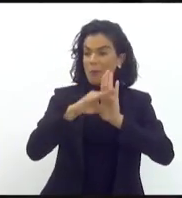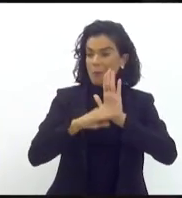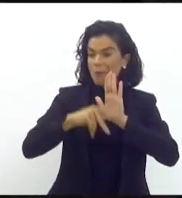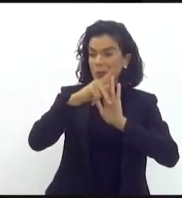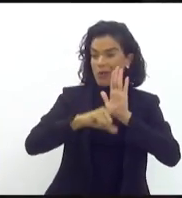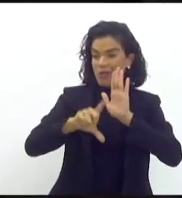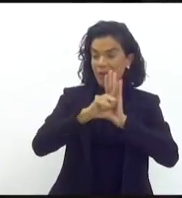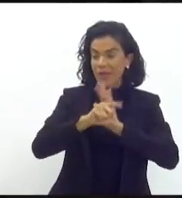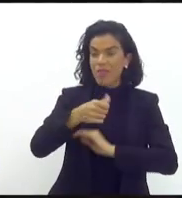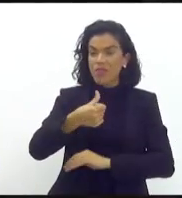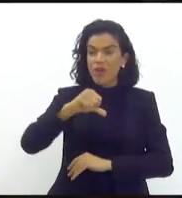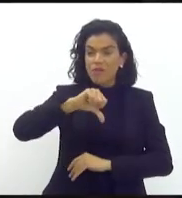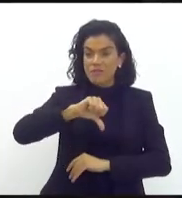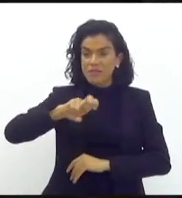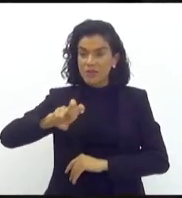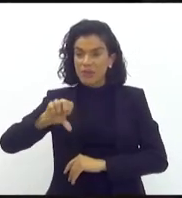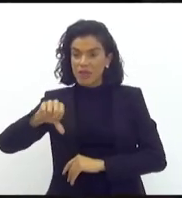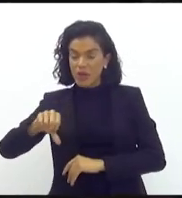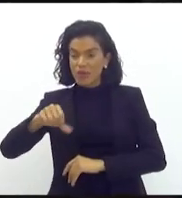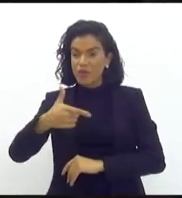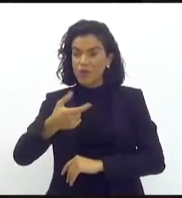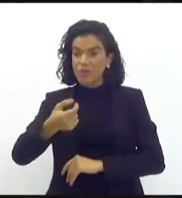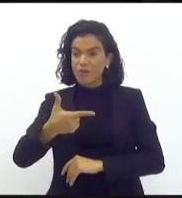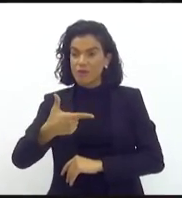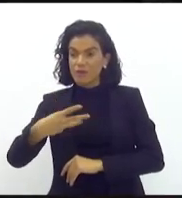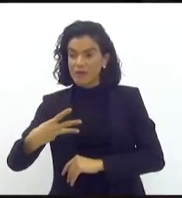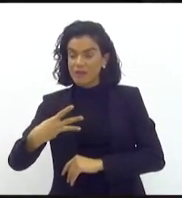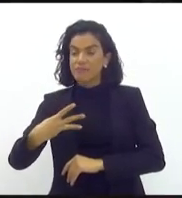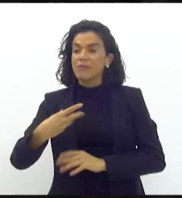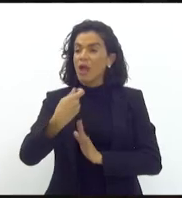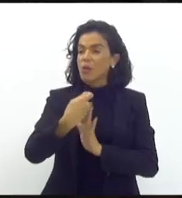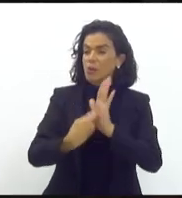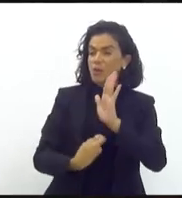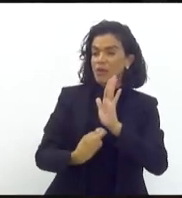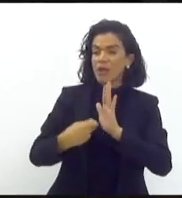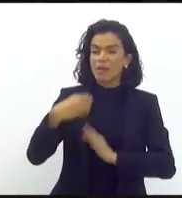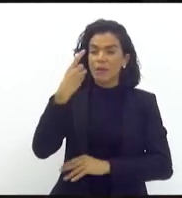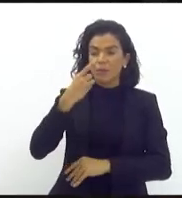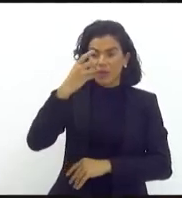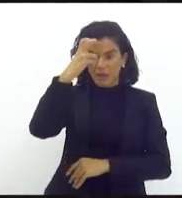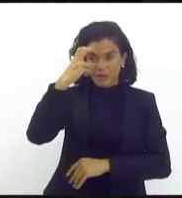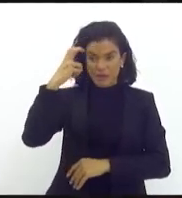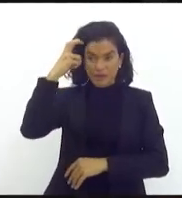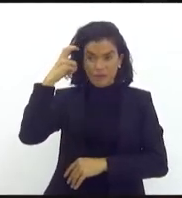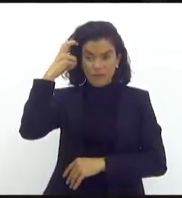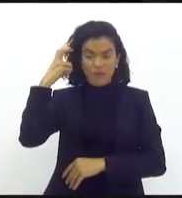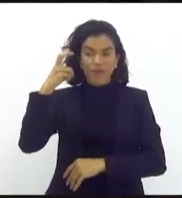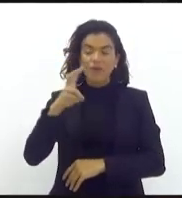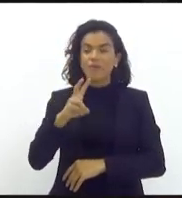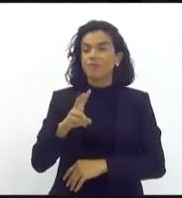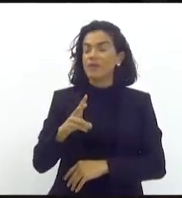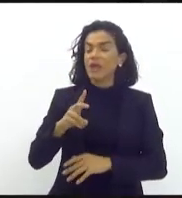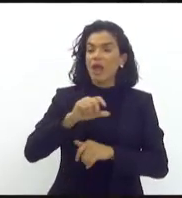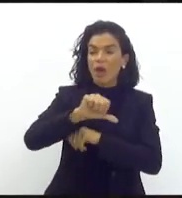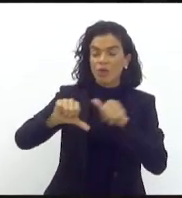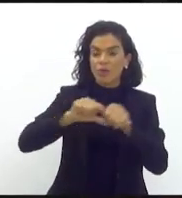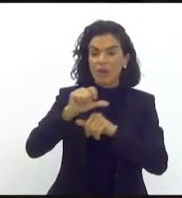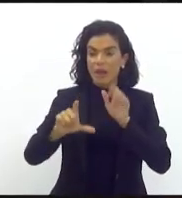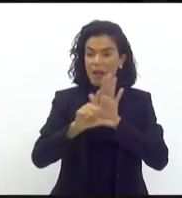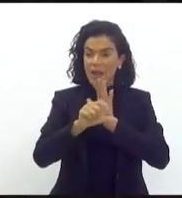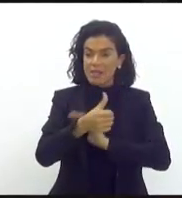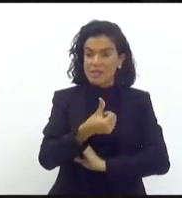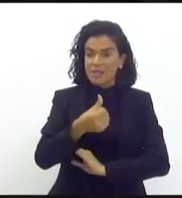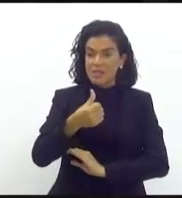lei número 959/2023 de autoriza deputada Verônica Lima que altera a lei